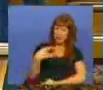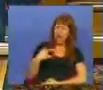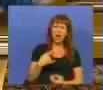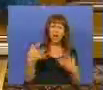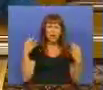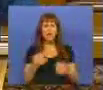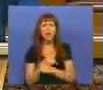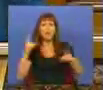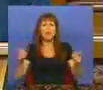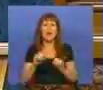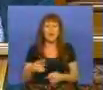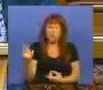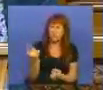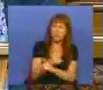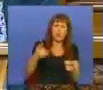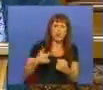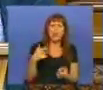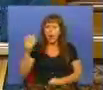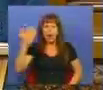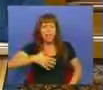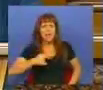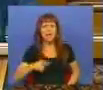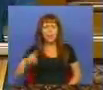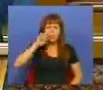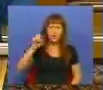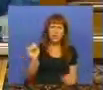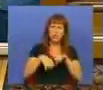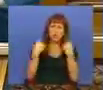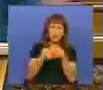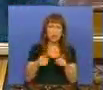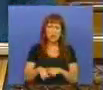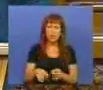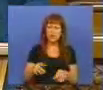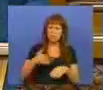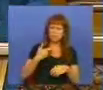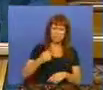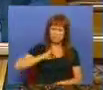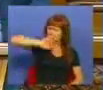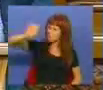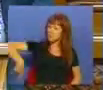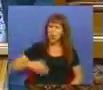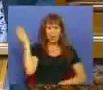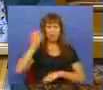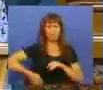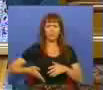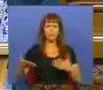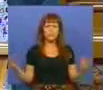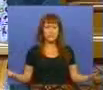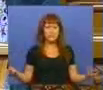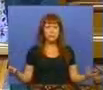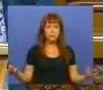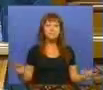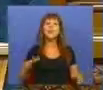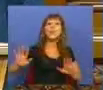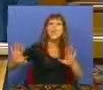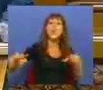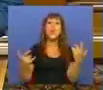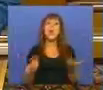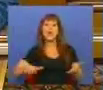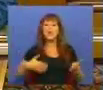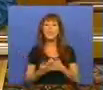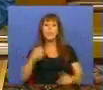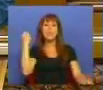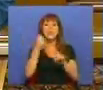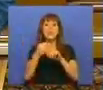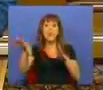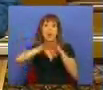causa, sem causa sequer, o não ter direito à proteção social, o ser descartável a qualquer momento. Qualquer proposta de